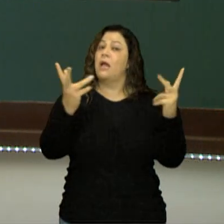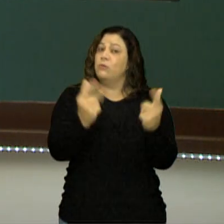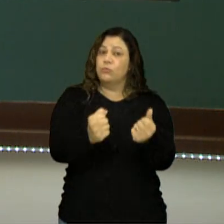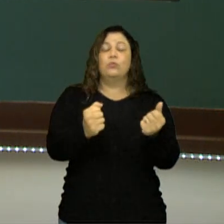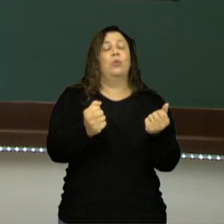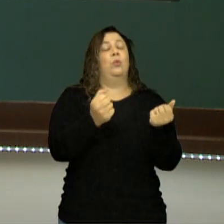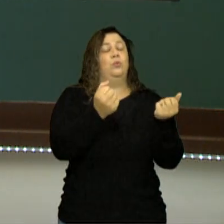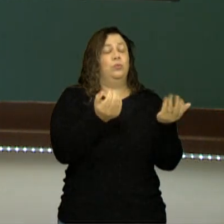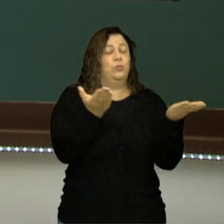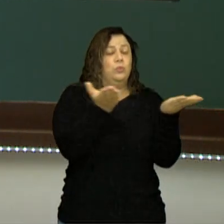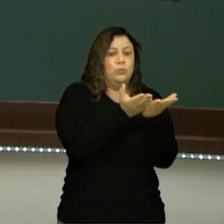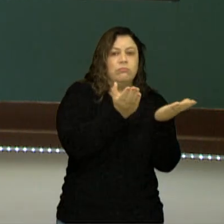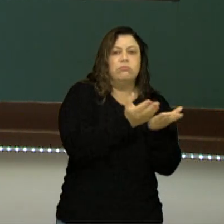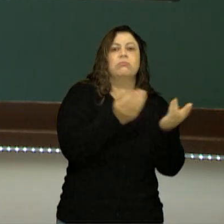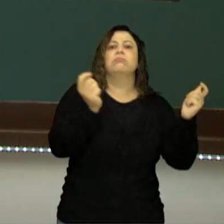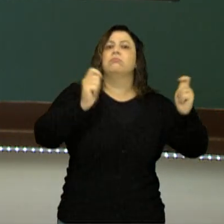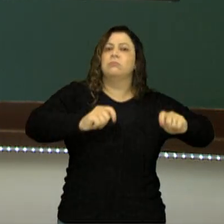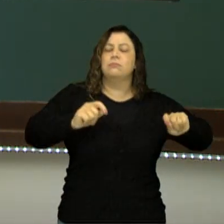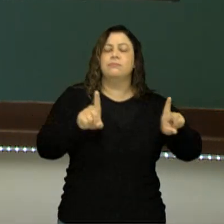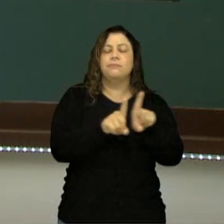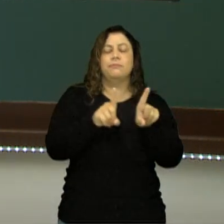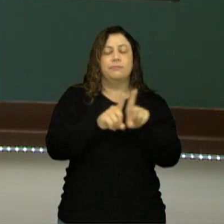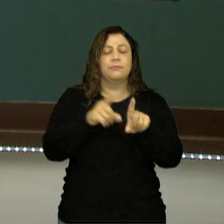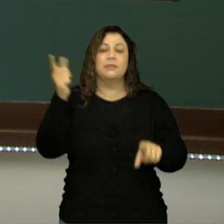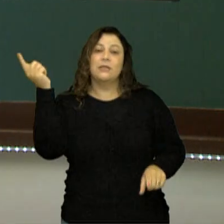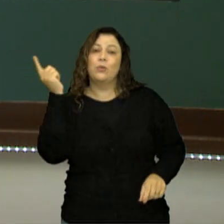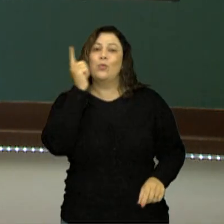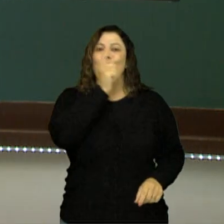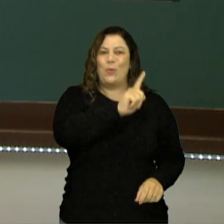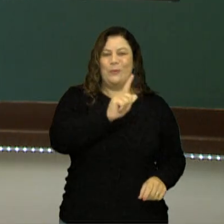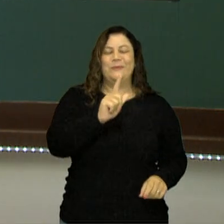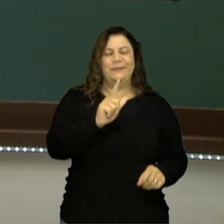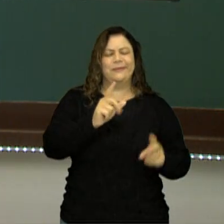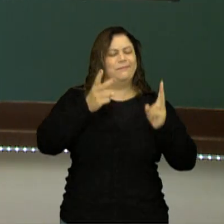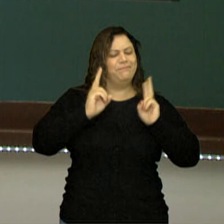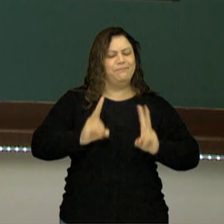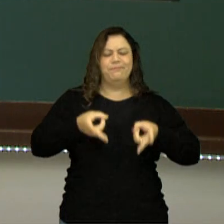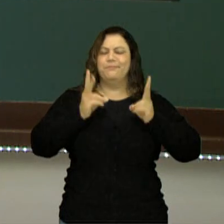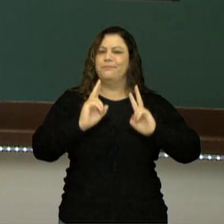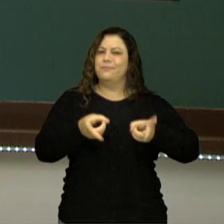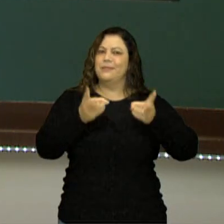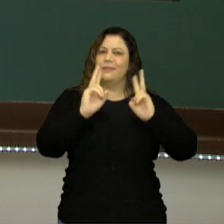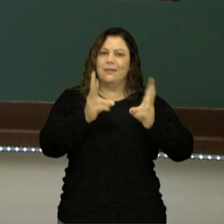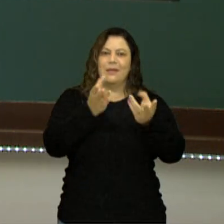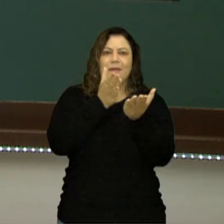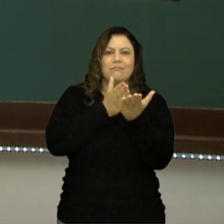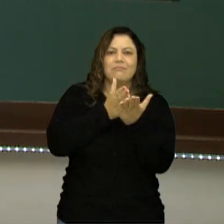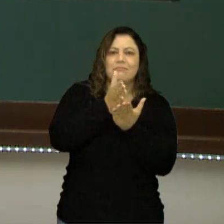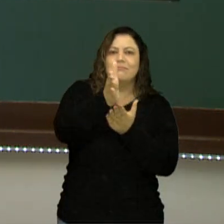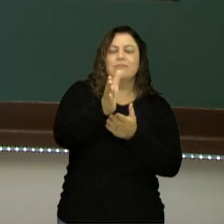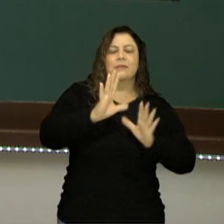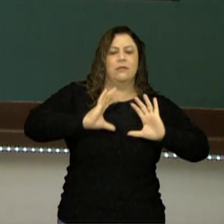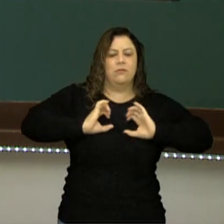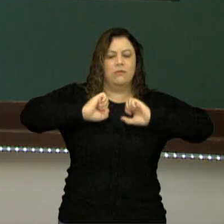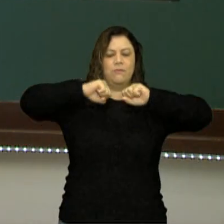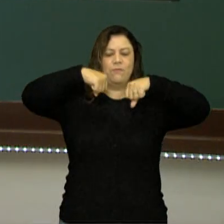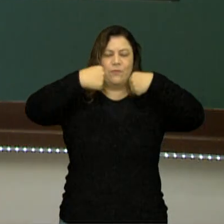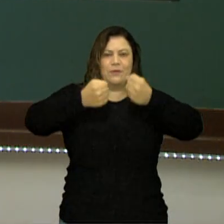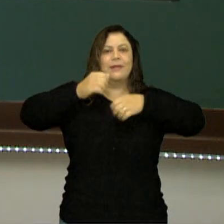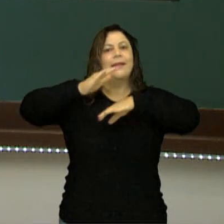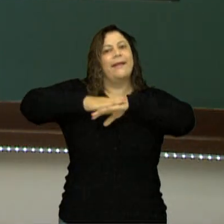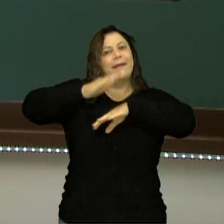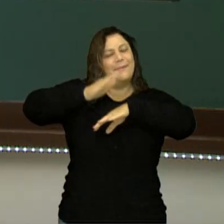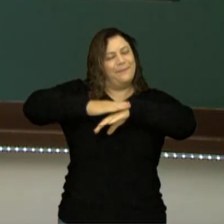religiosa, ele vai conseguir a estabilidade necessária, né, vai se fortalecer ainda